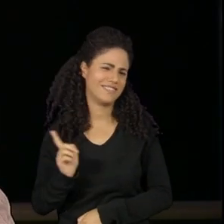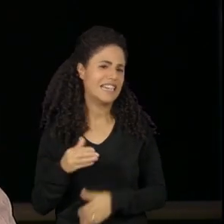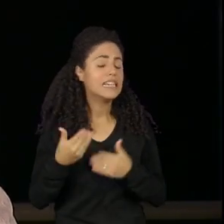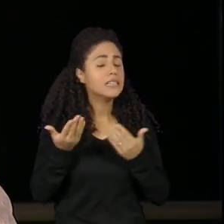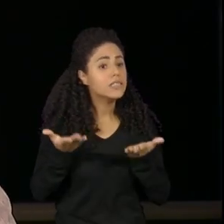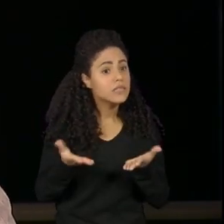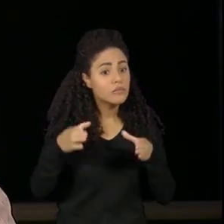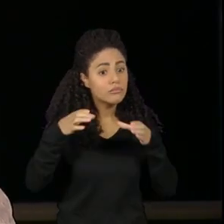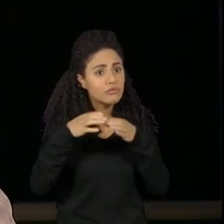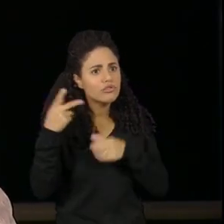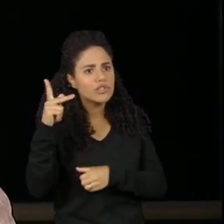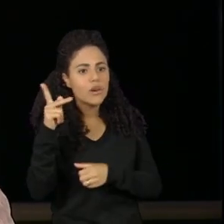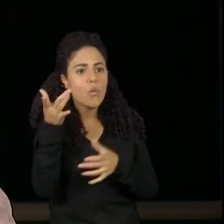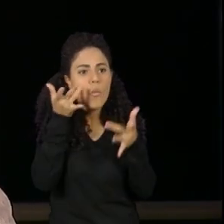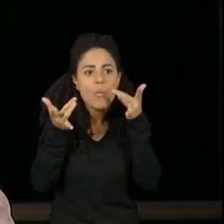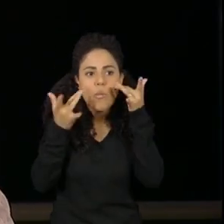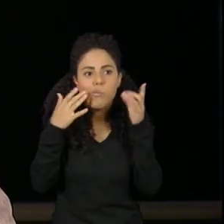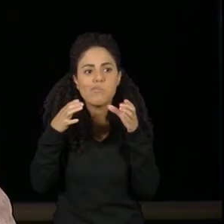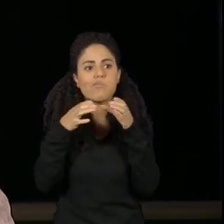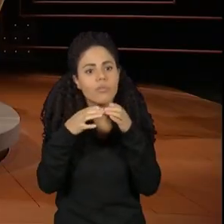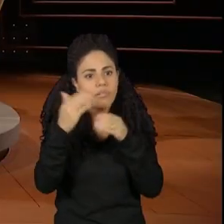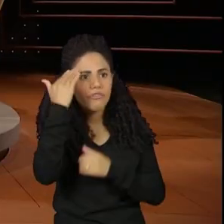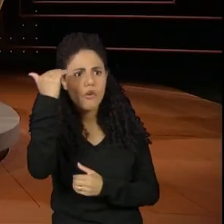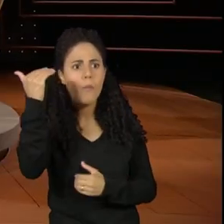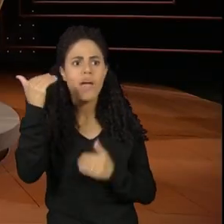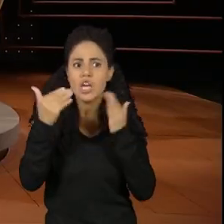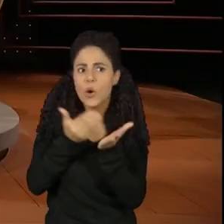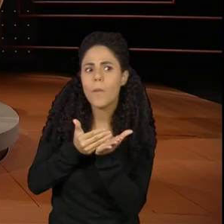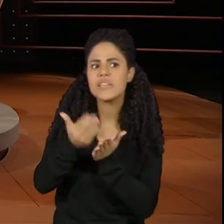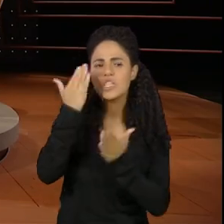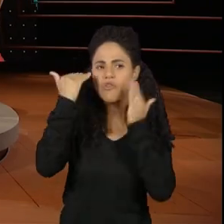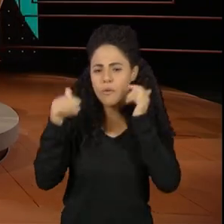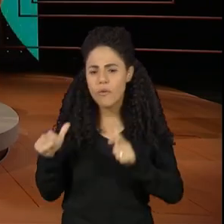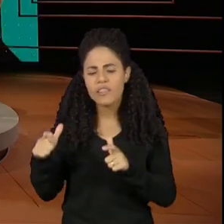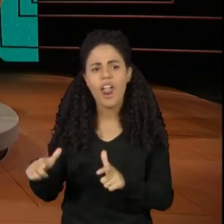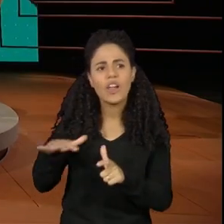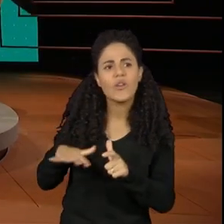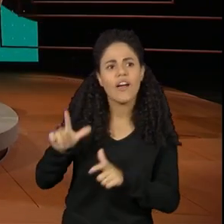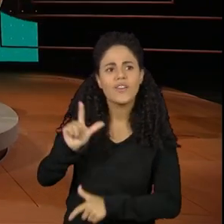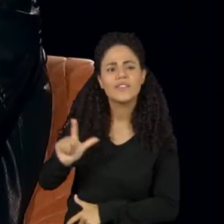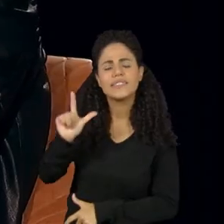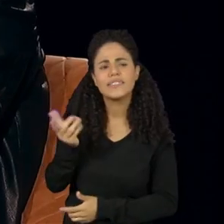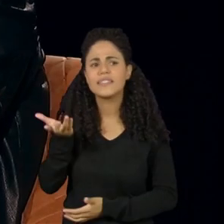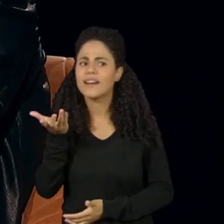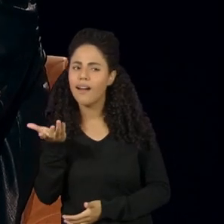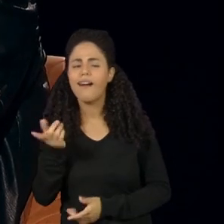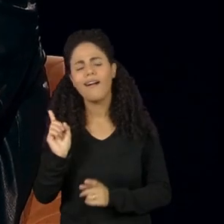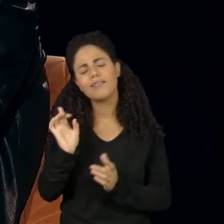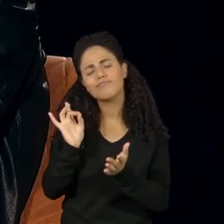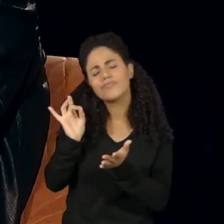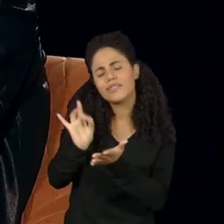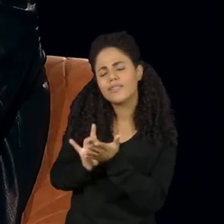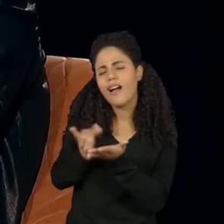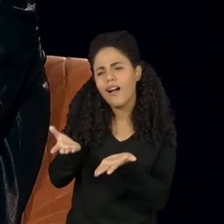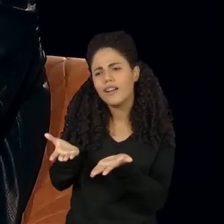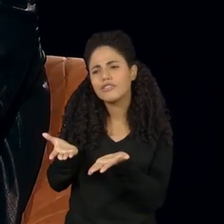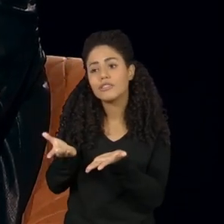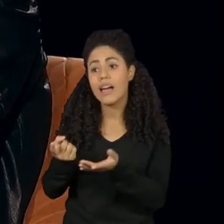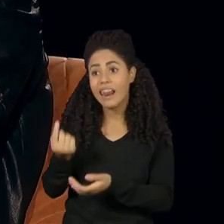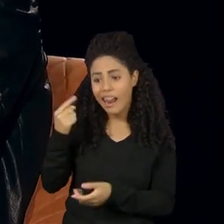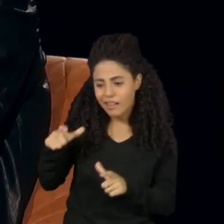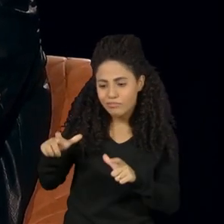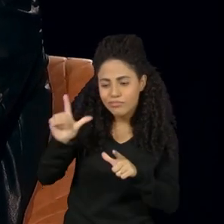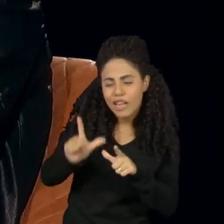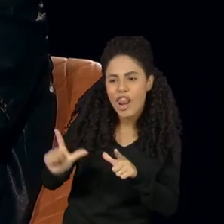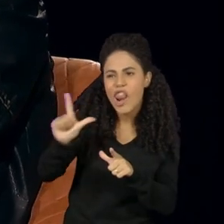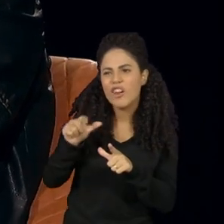o teu teatro já estava começando a circular lá em Londrina. Sim, saiu do jornal, na Folha de Londrina, etc. Aí eu falo assim, Londrina é pequeno